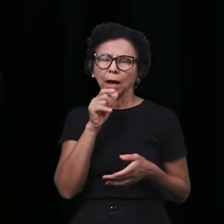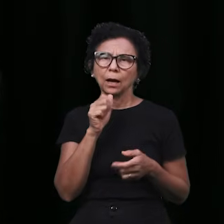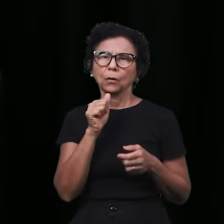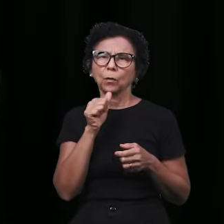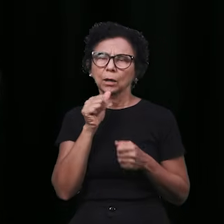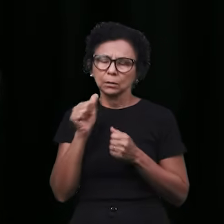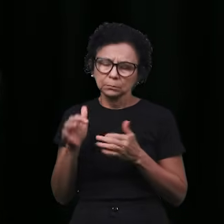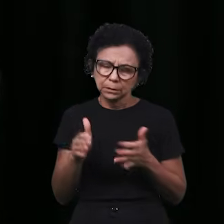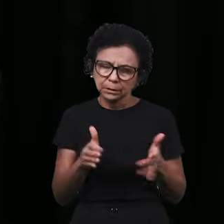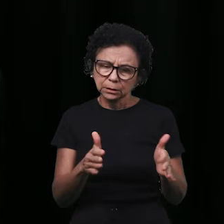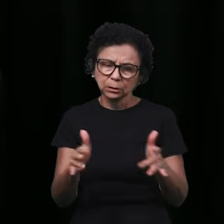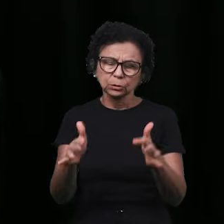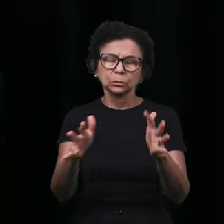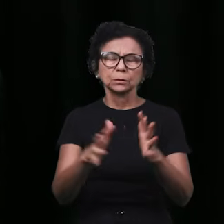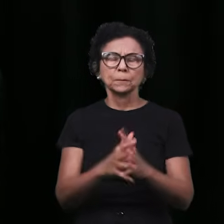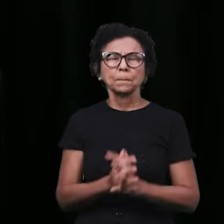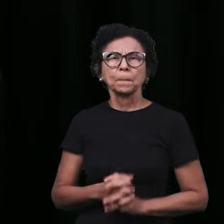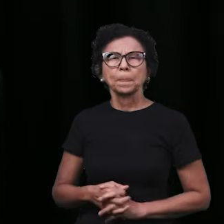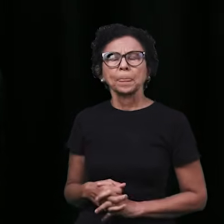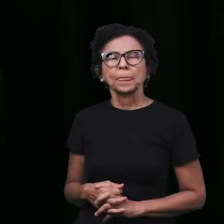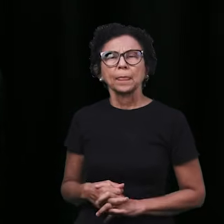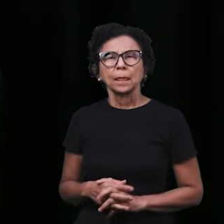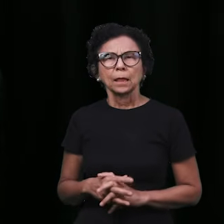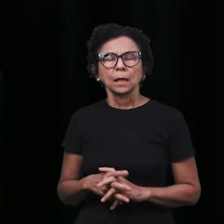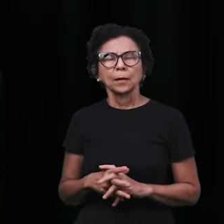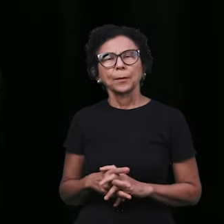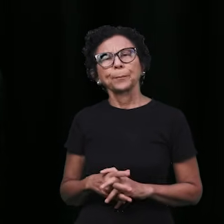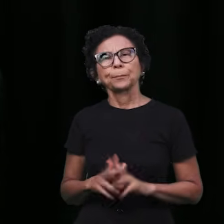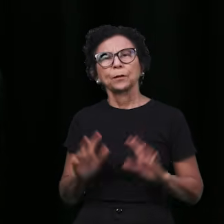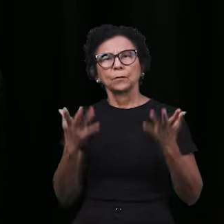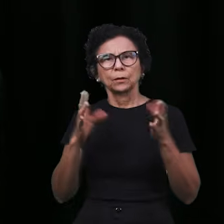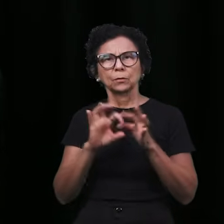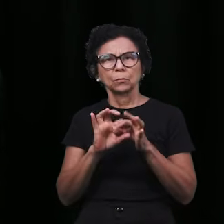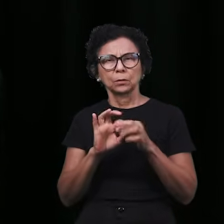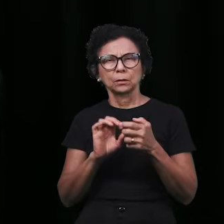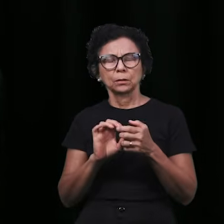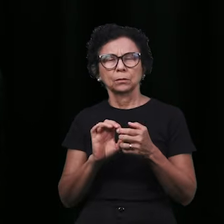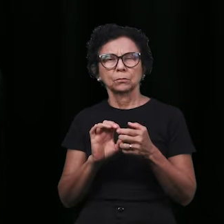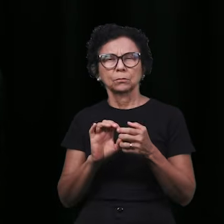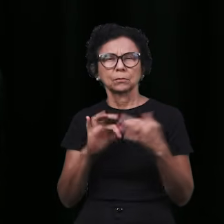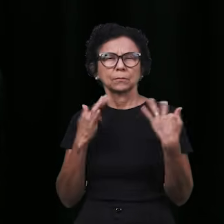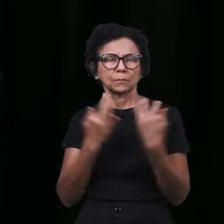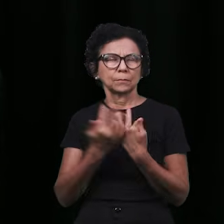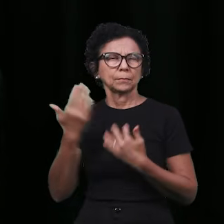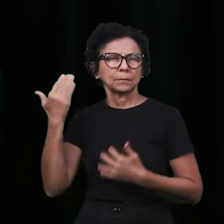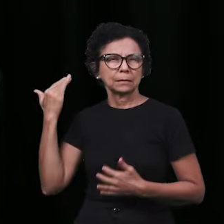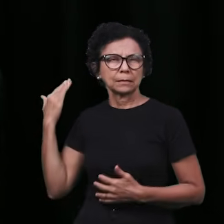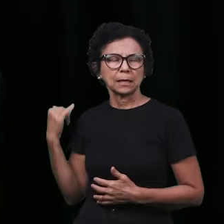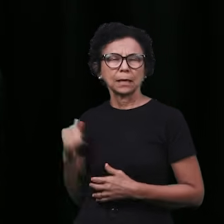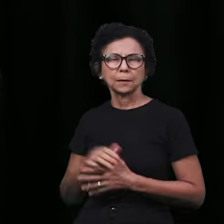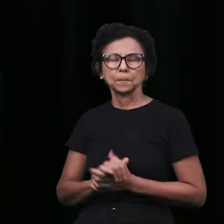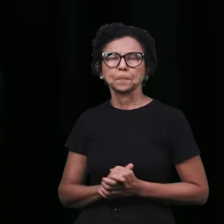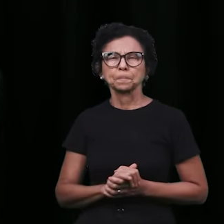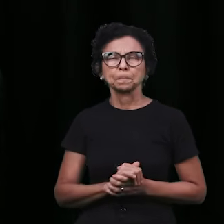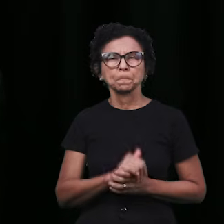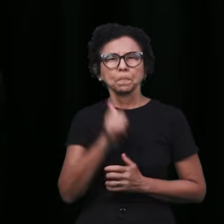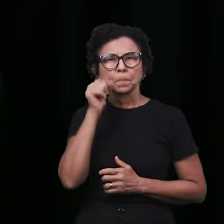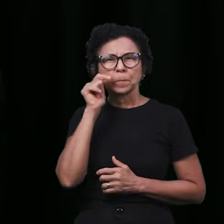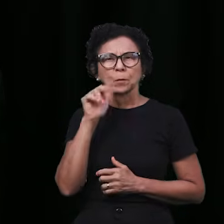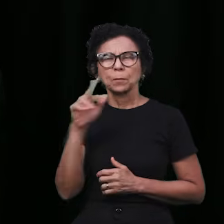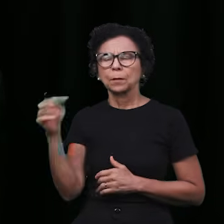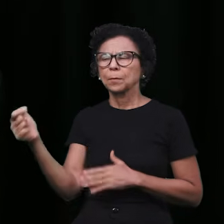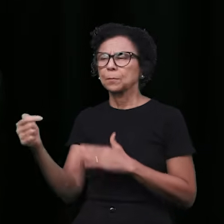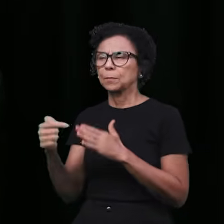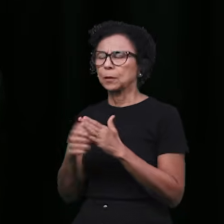lá no Manaim, no Mills Martins, no último Unidos em Família, e ela fez a seguinte pergunta: Priscila, como é difícil interpretar